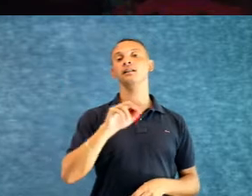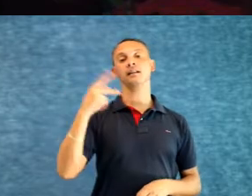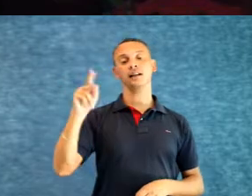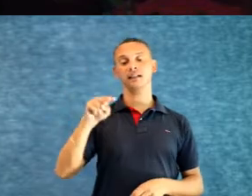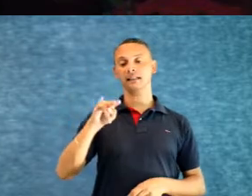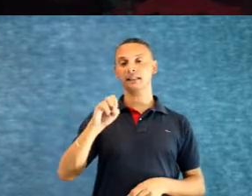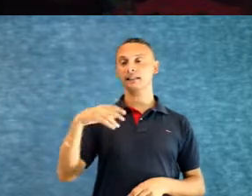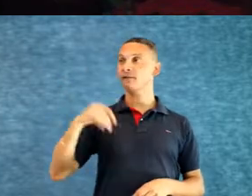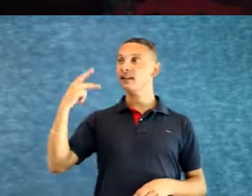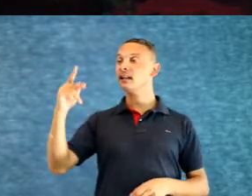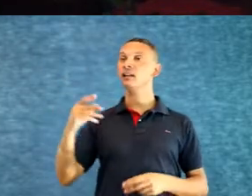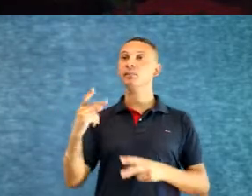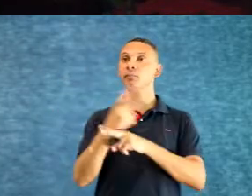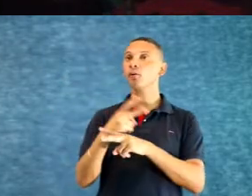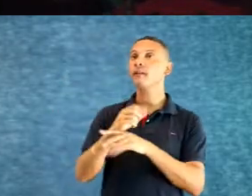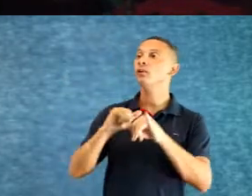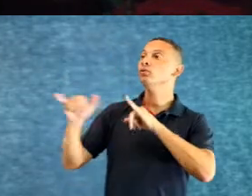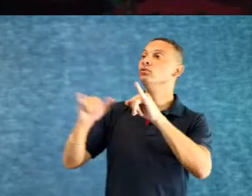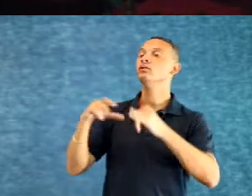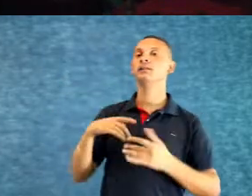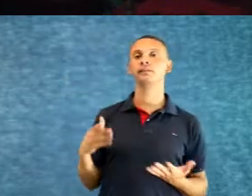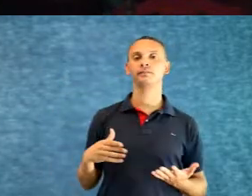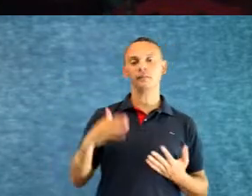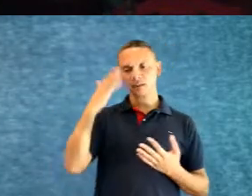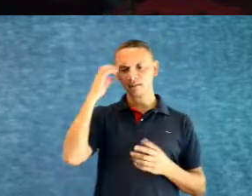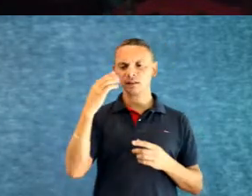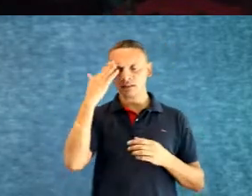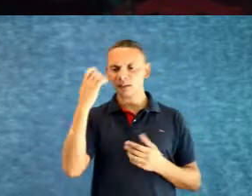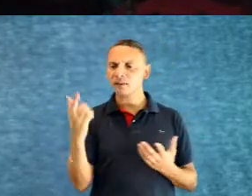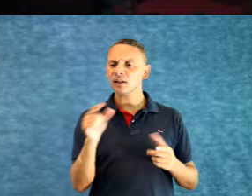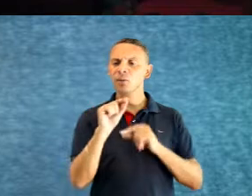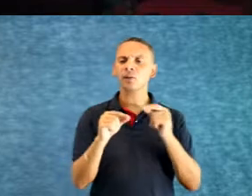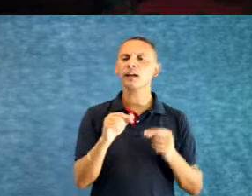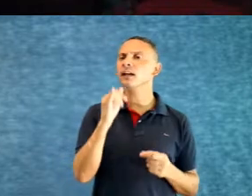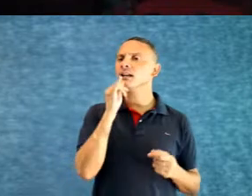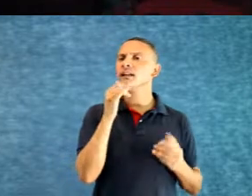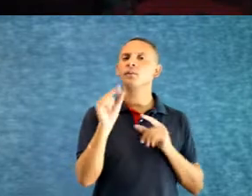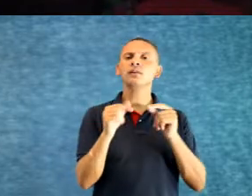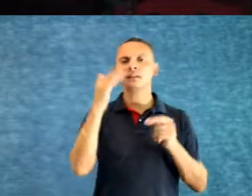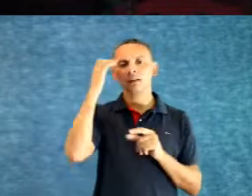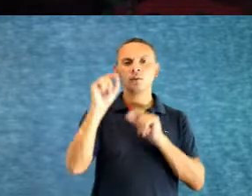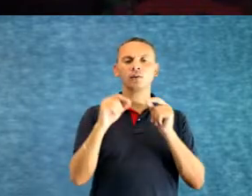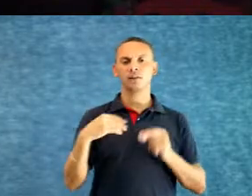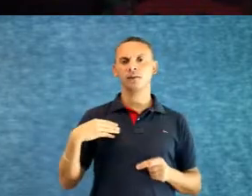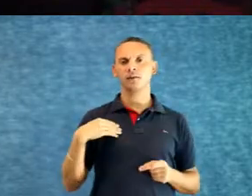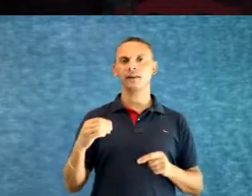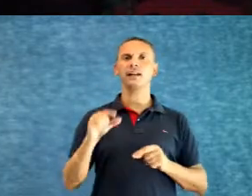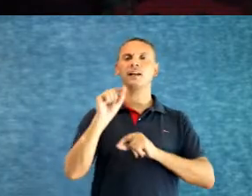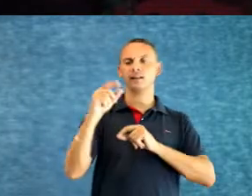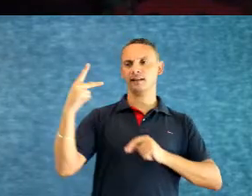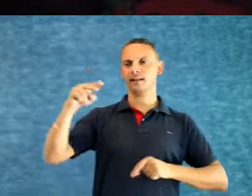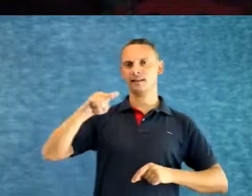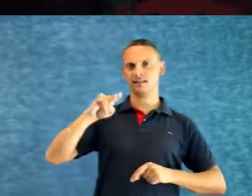um laço de amizade do Vernois. Então, ela teve contatos com